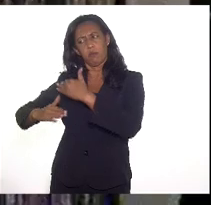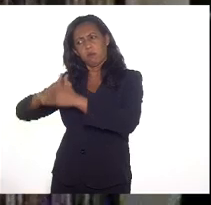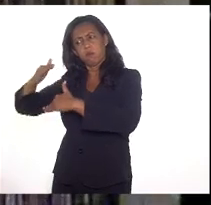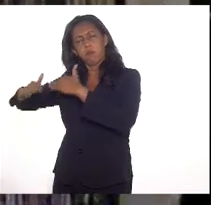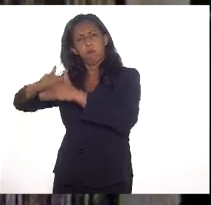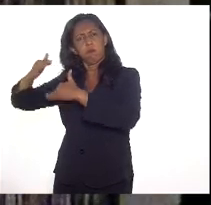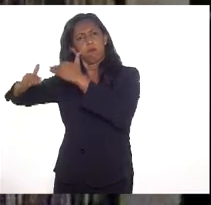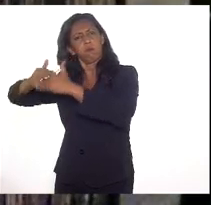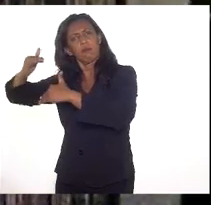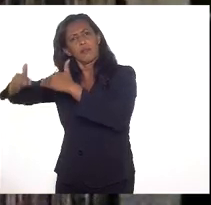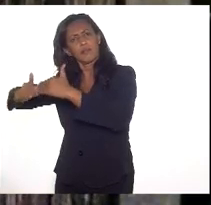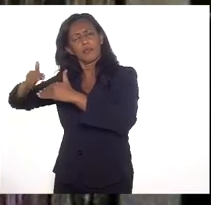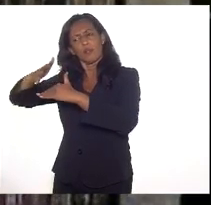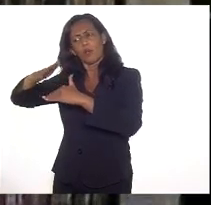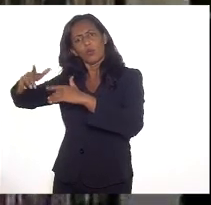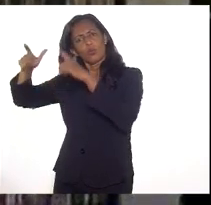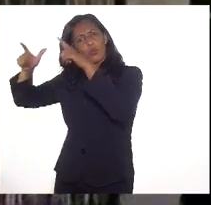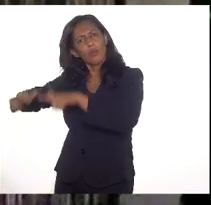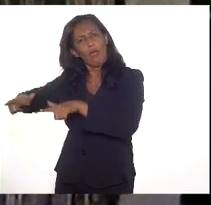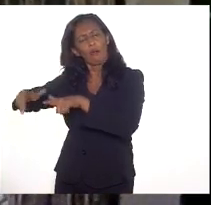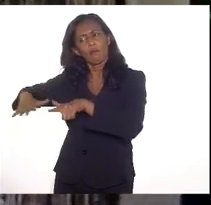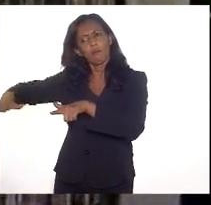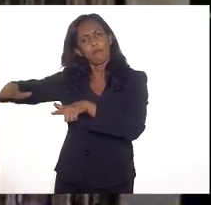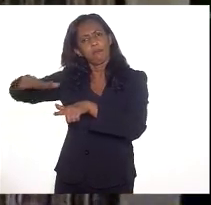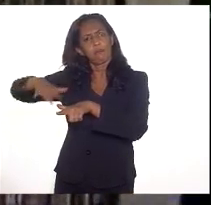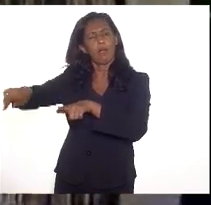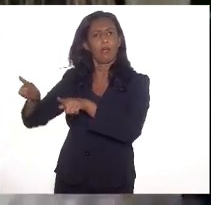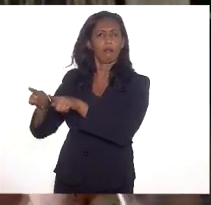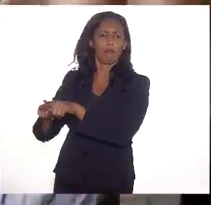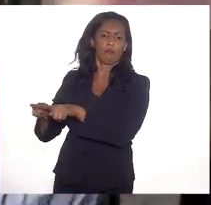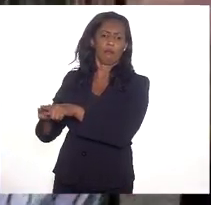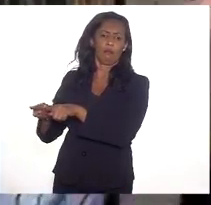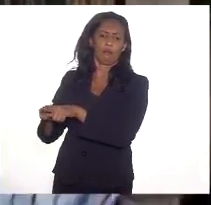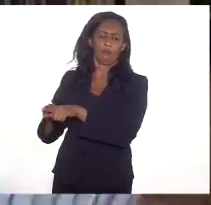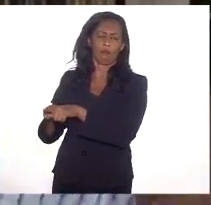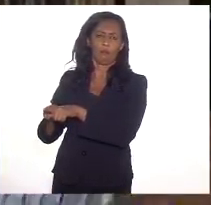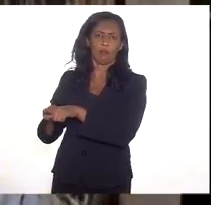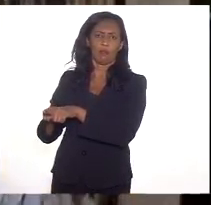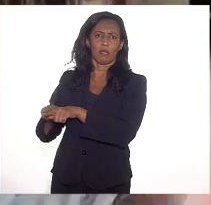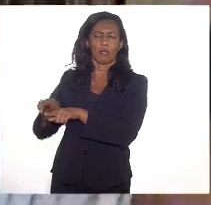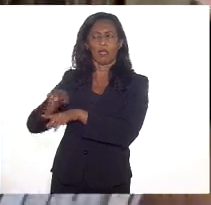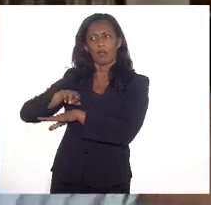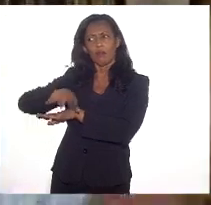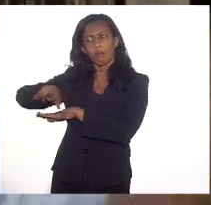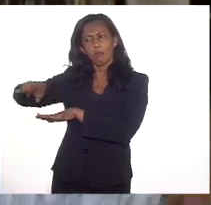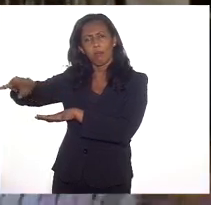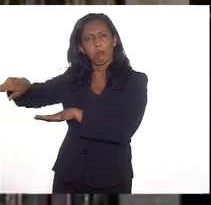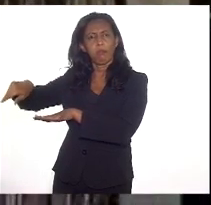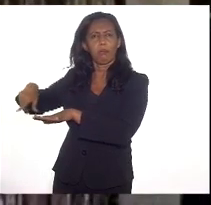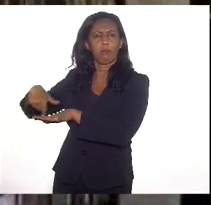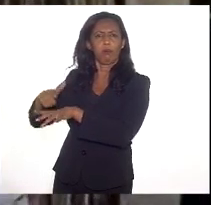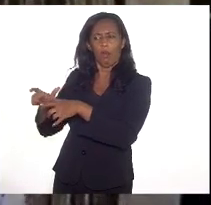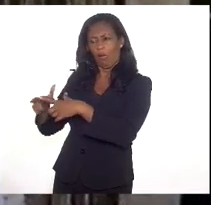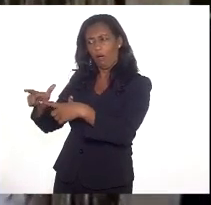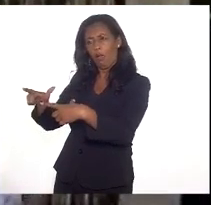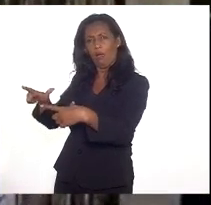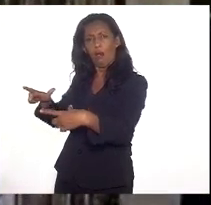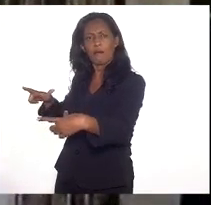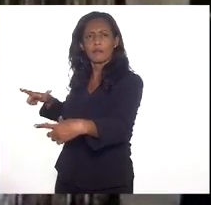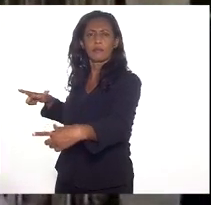do desenvolvimento da região e, inclusive, de forma a alargar o território